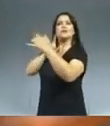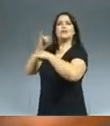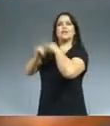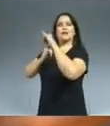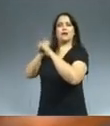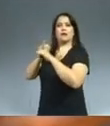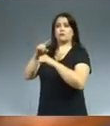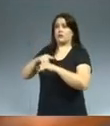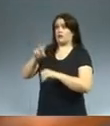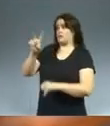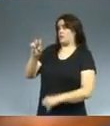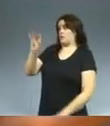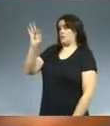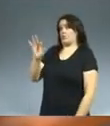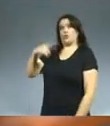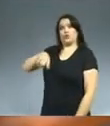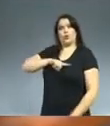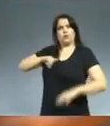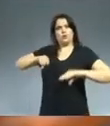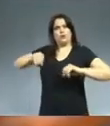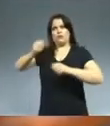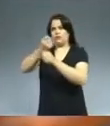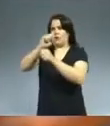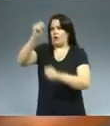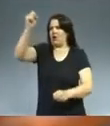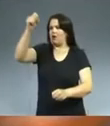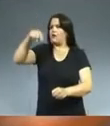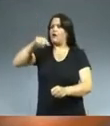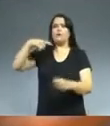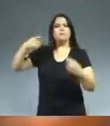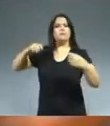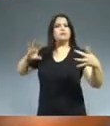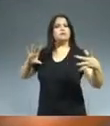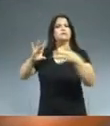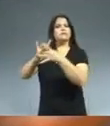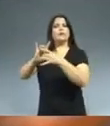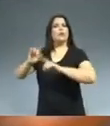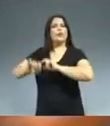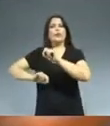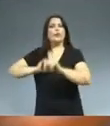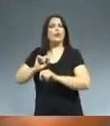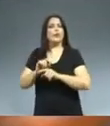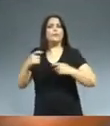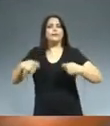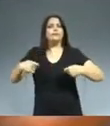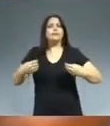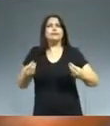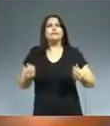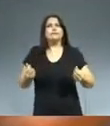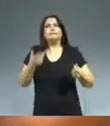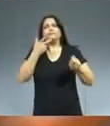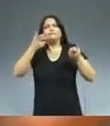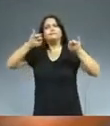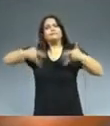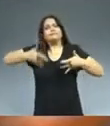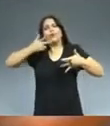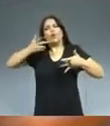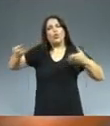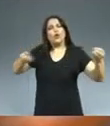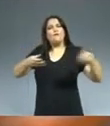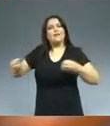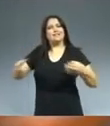que a metade do nosso território ela necessita né de vamos ver assim